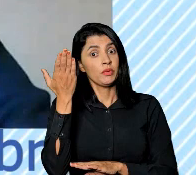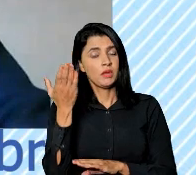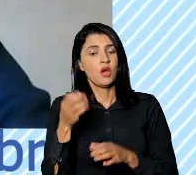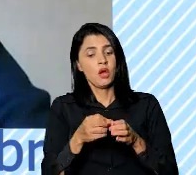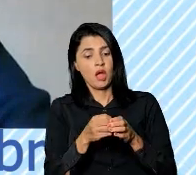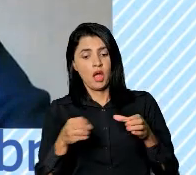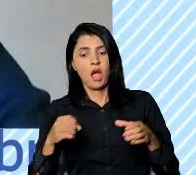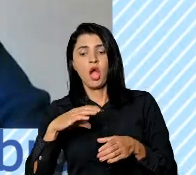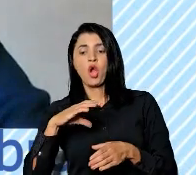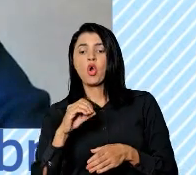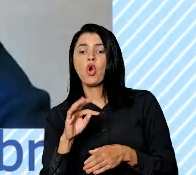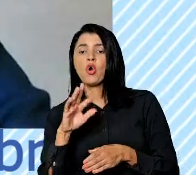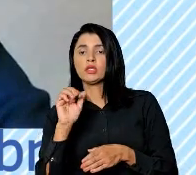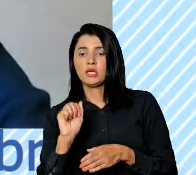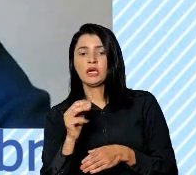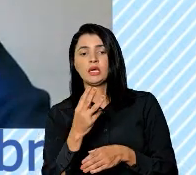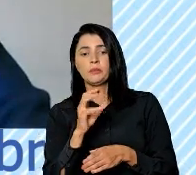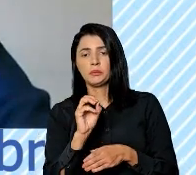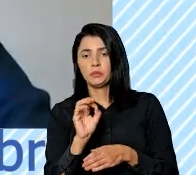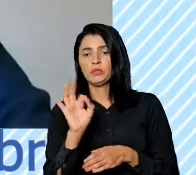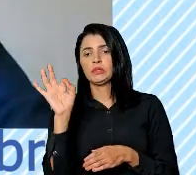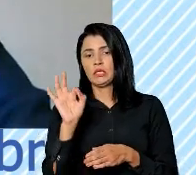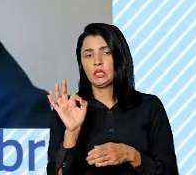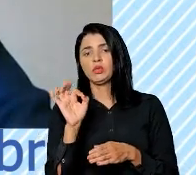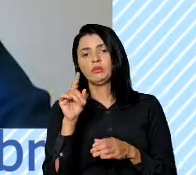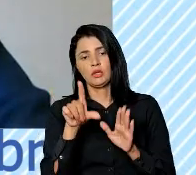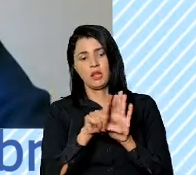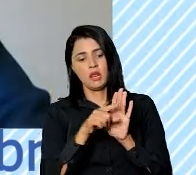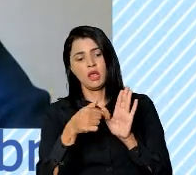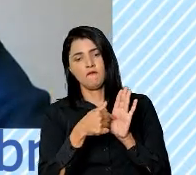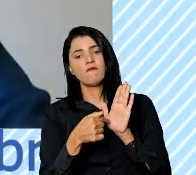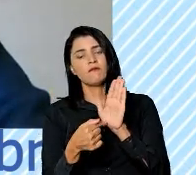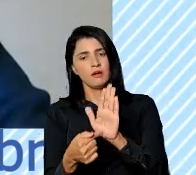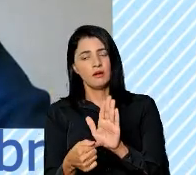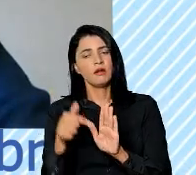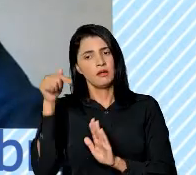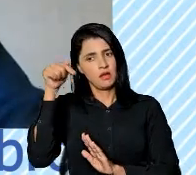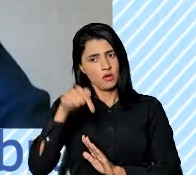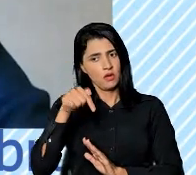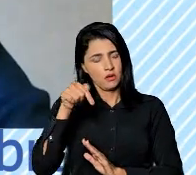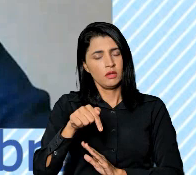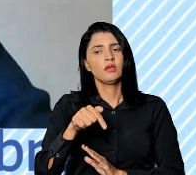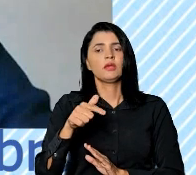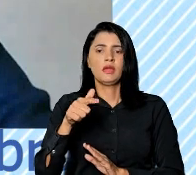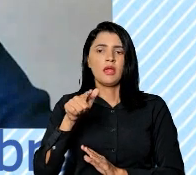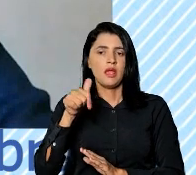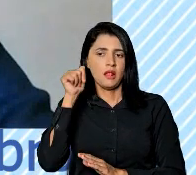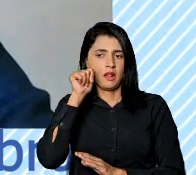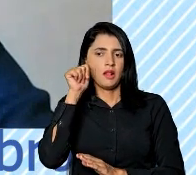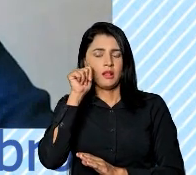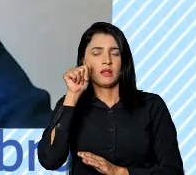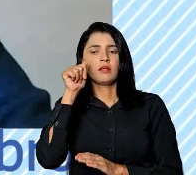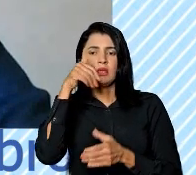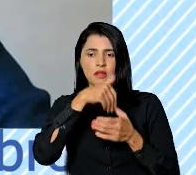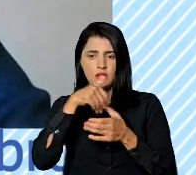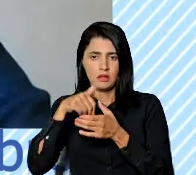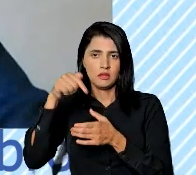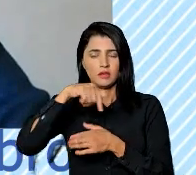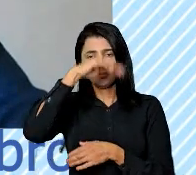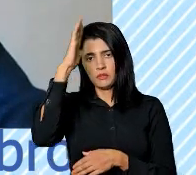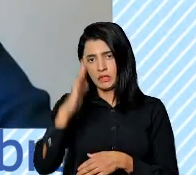30% prevista em lei. Em relação às vereadoras eleitas em 2020 no Brasil, faço um comparativo breve